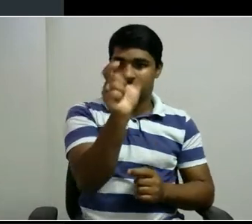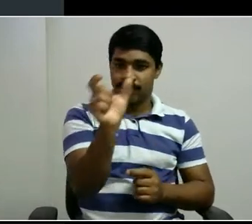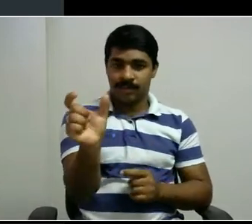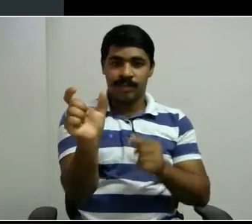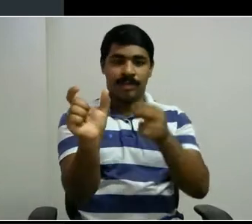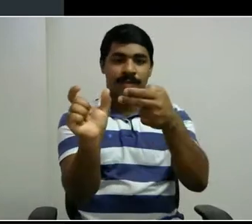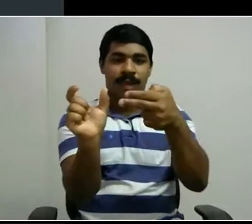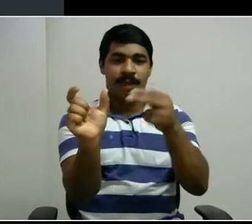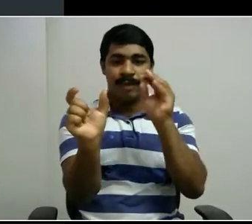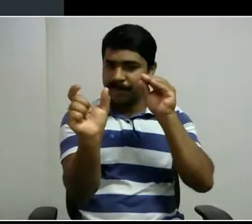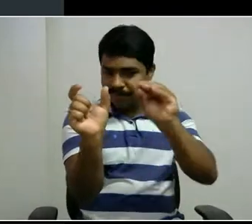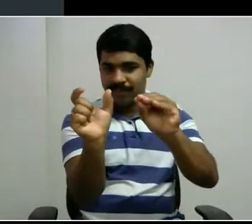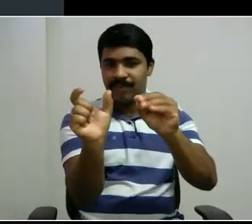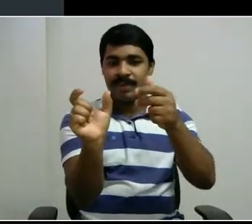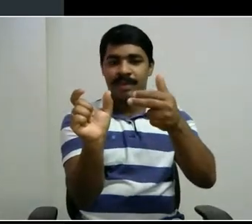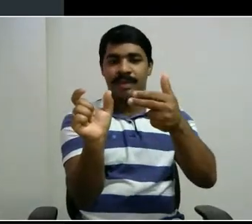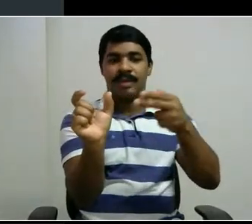a 0.